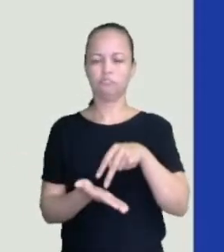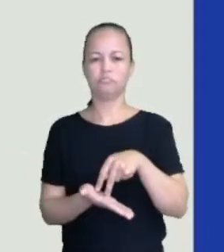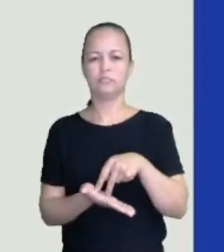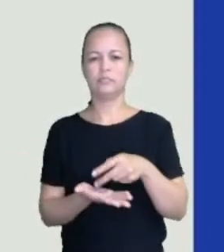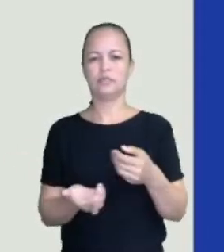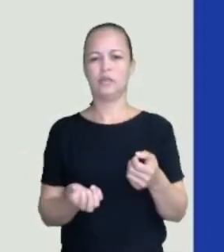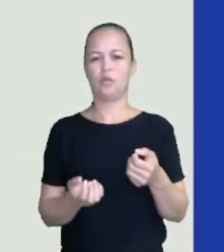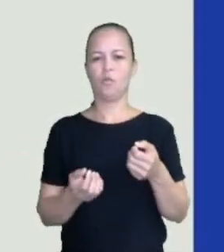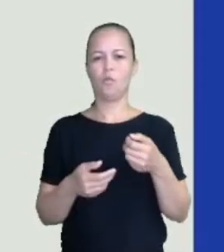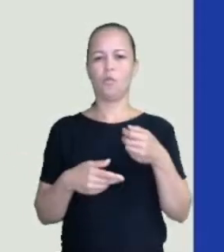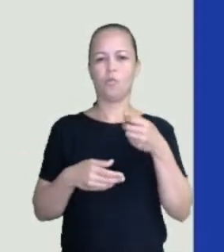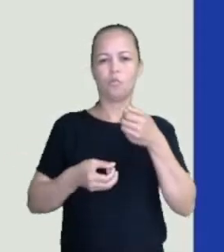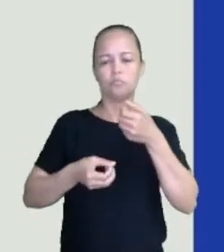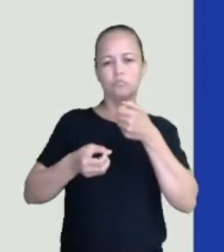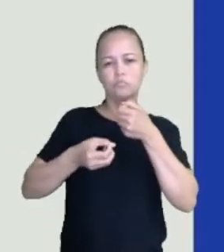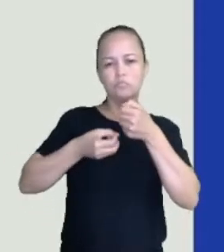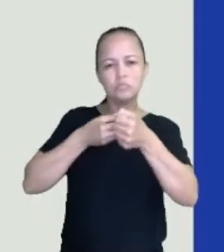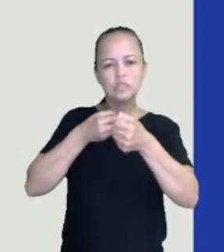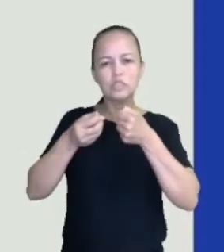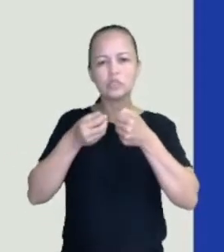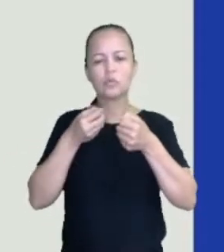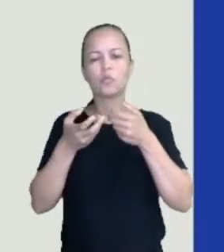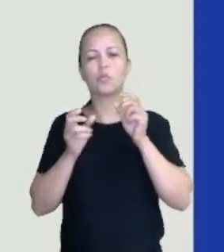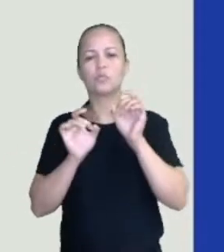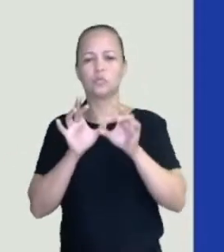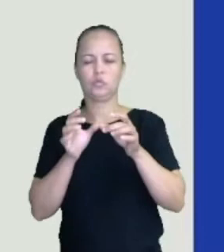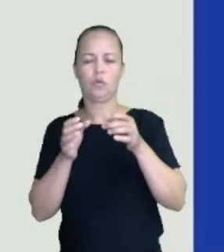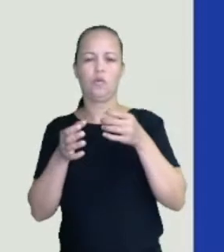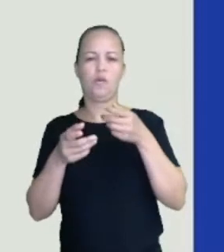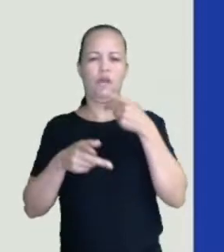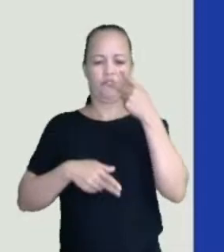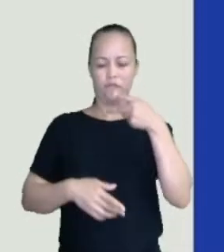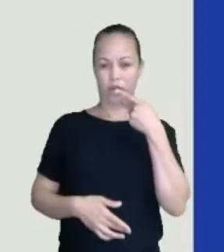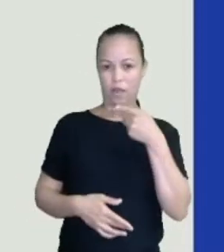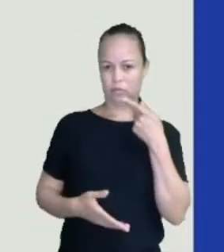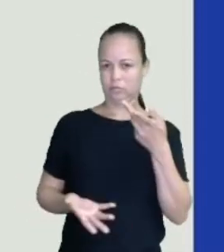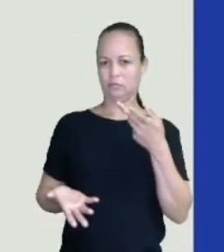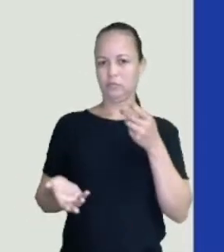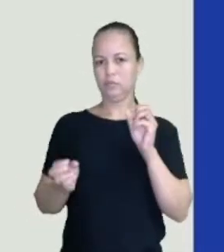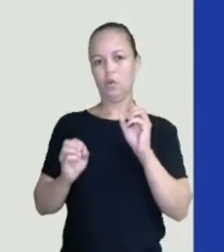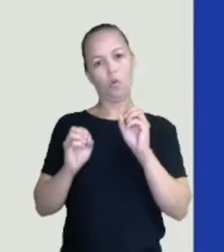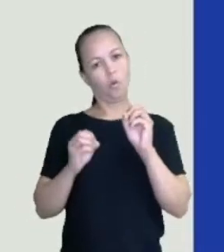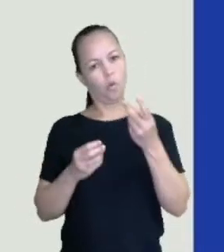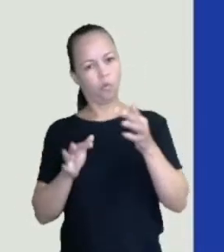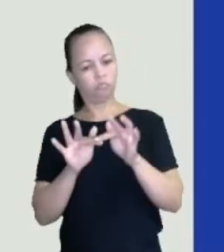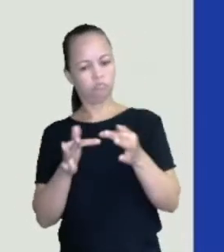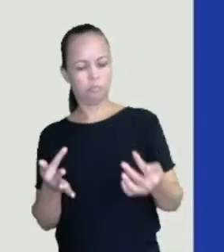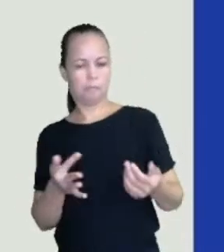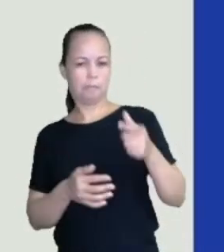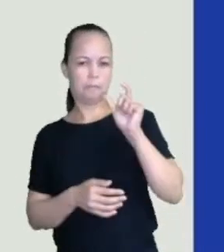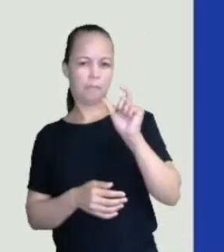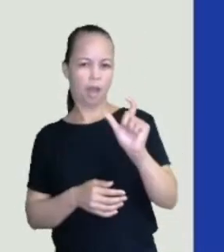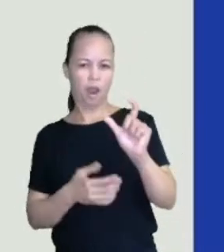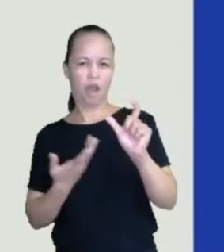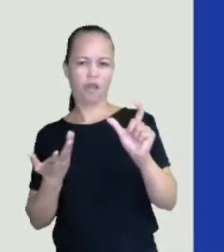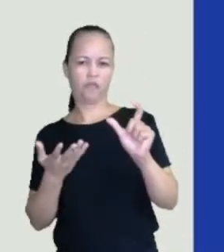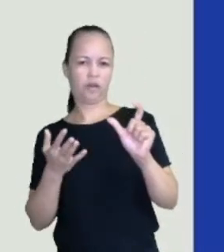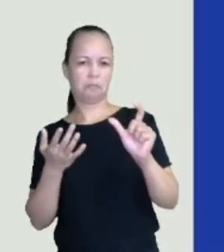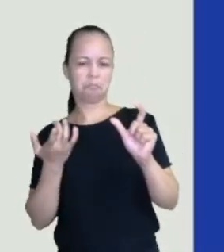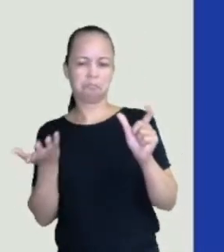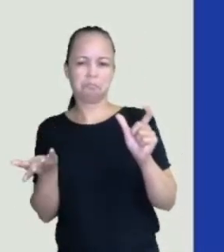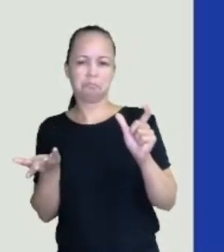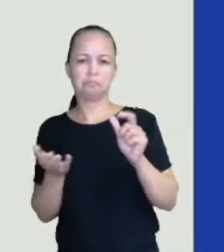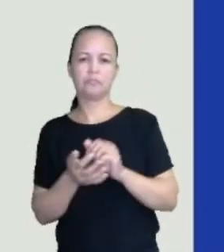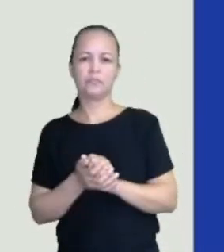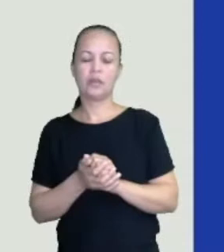se limita apenas a uma fala ou a simples palavras sem eficácia, mas sim, quando com